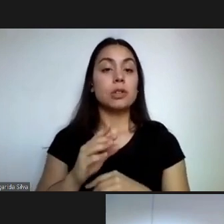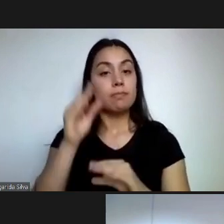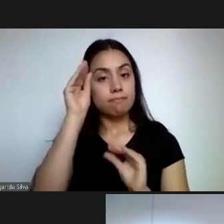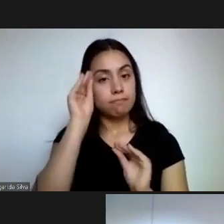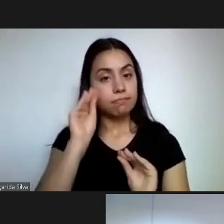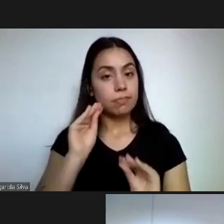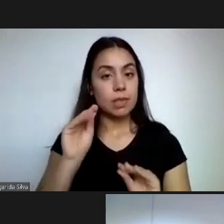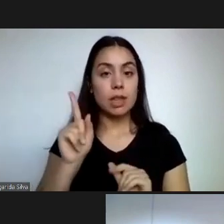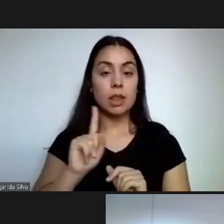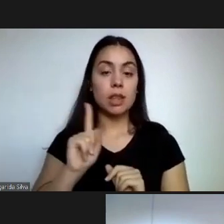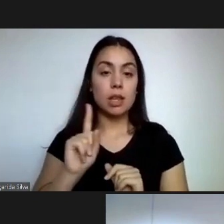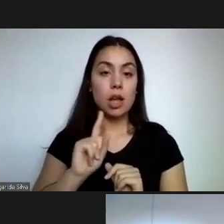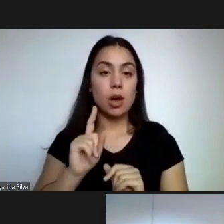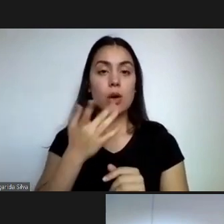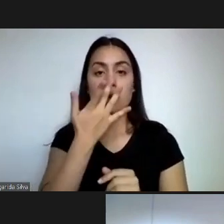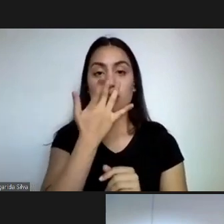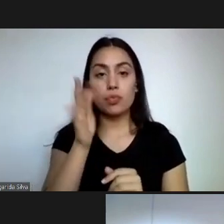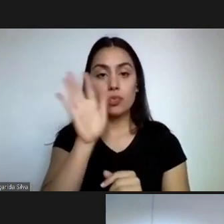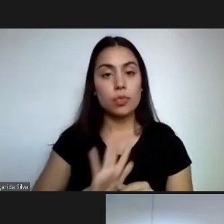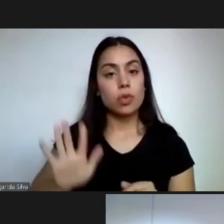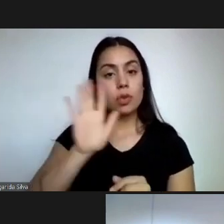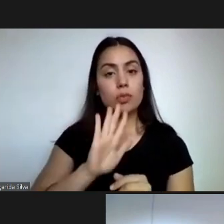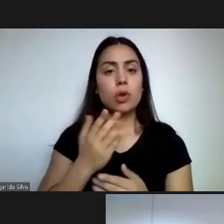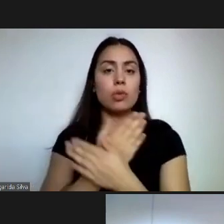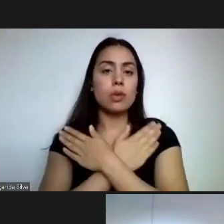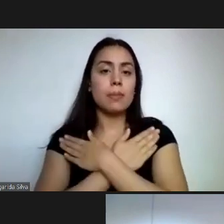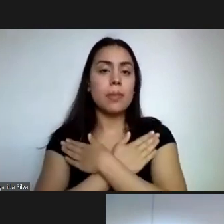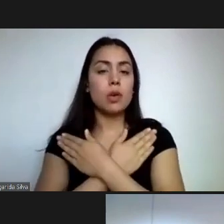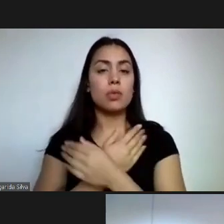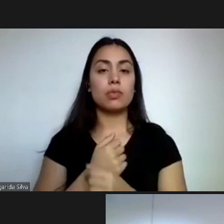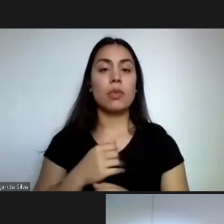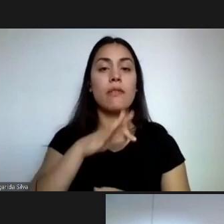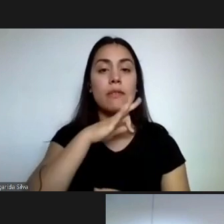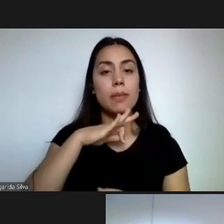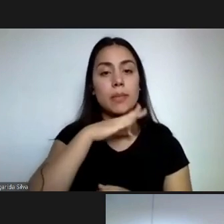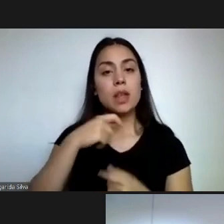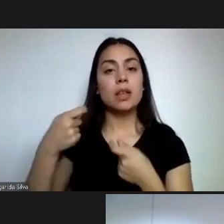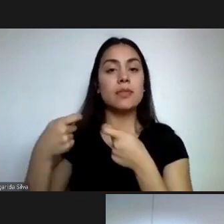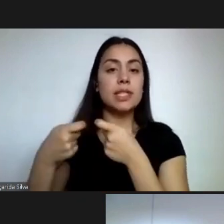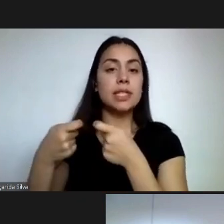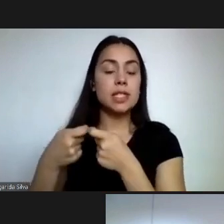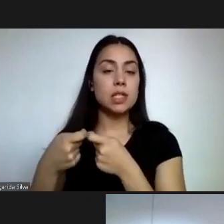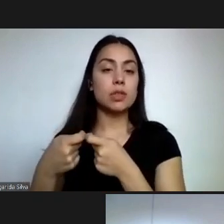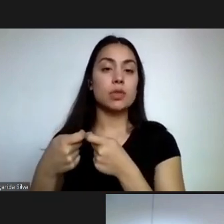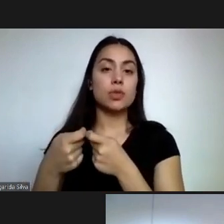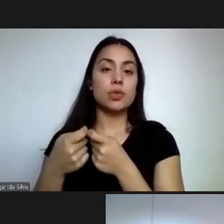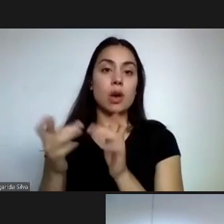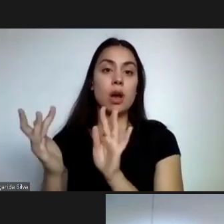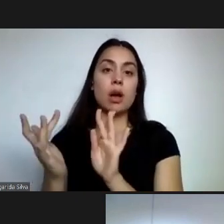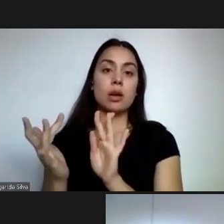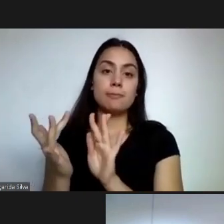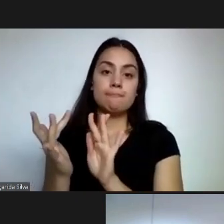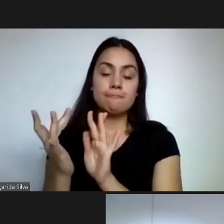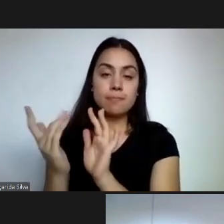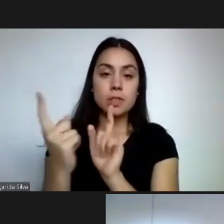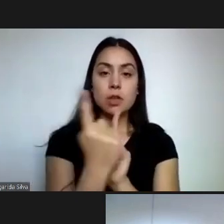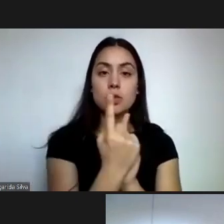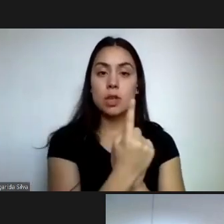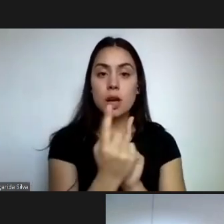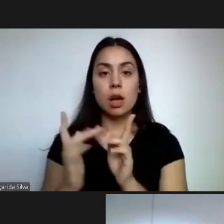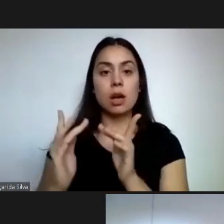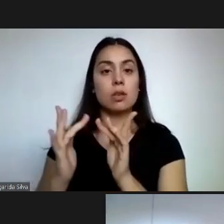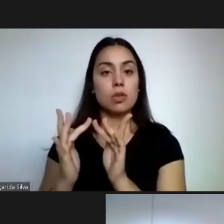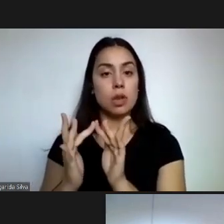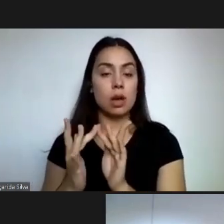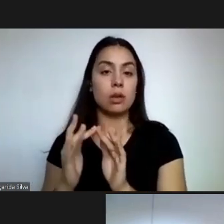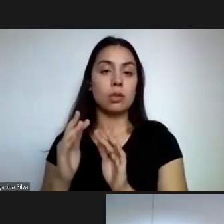só as pessoas de origem cabo-verdiana, mas também os seus amigos e os vizinhos, né, terem um contacto diário, cotidiano e até relevante